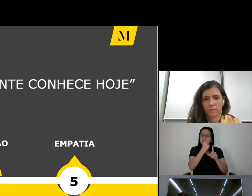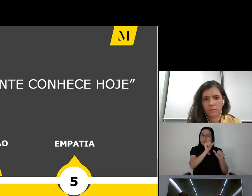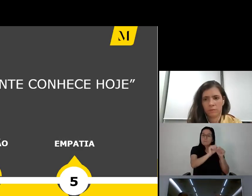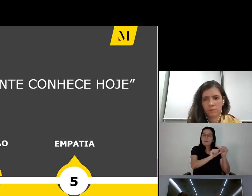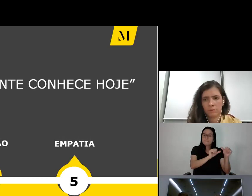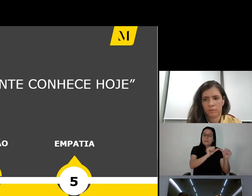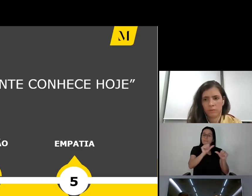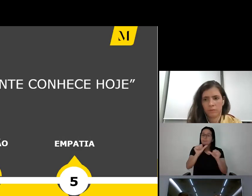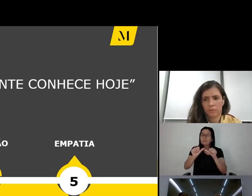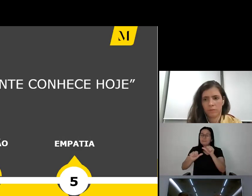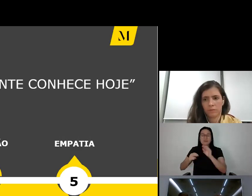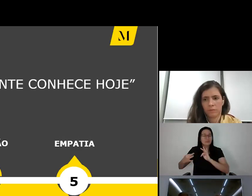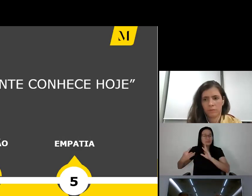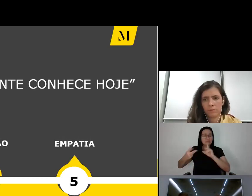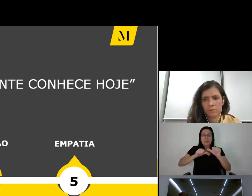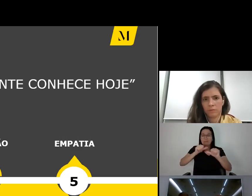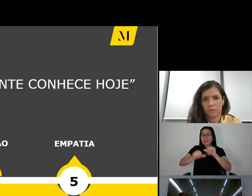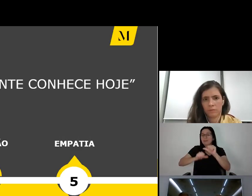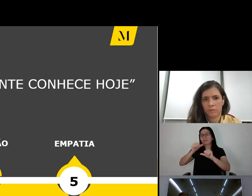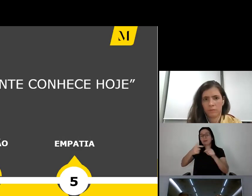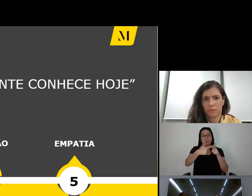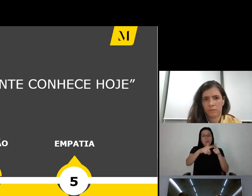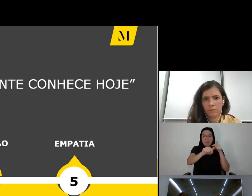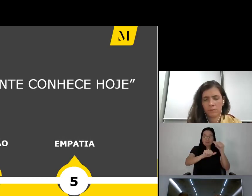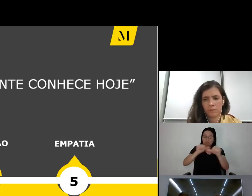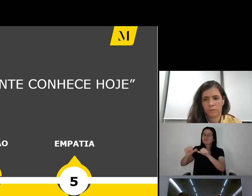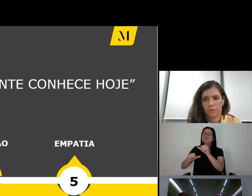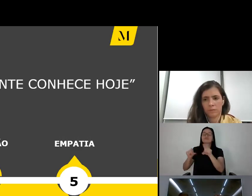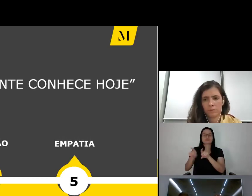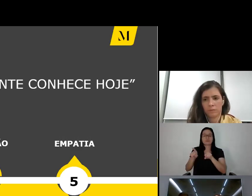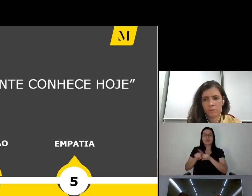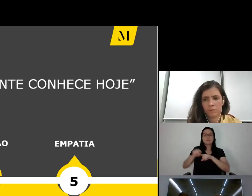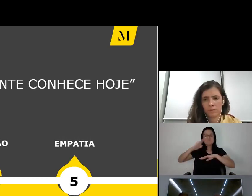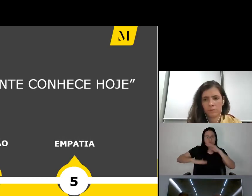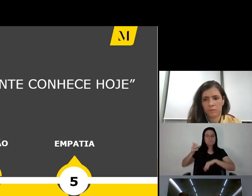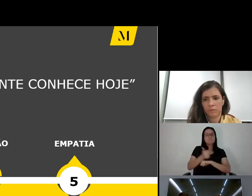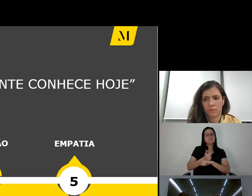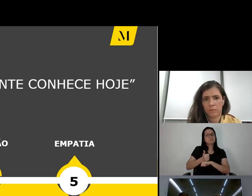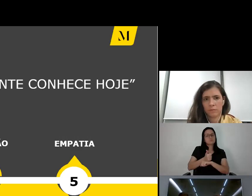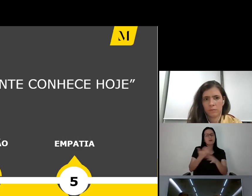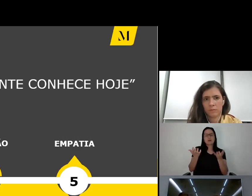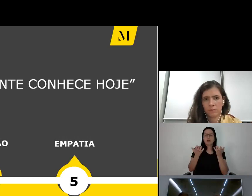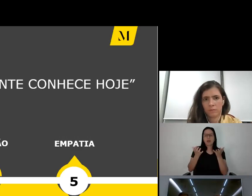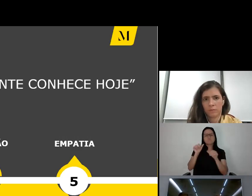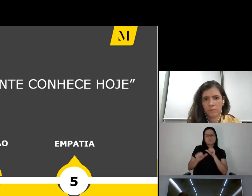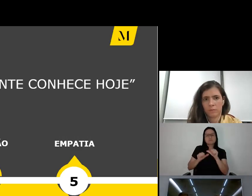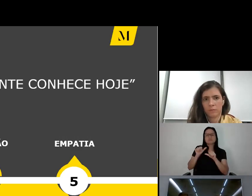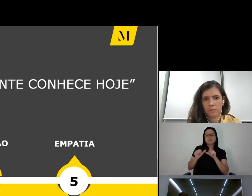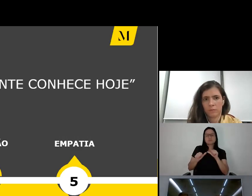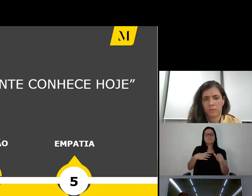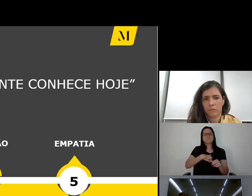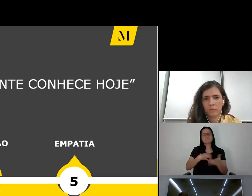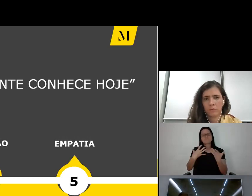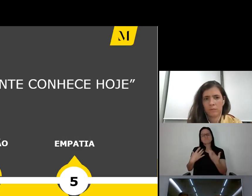grande revolução. E a gente precisa de um profissional que queira, na verdade, viabilizar essas novas mudanças, porque a gente está